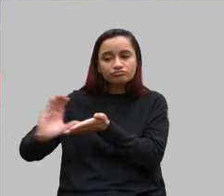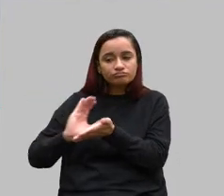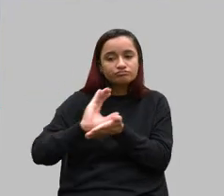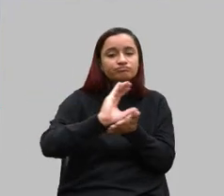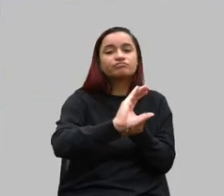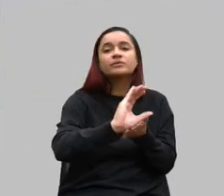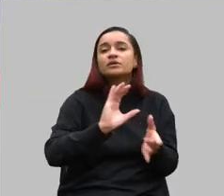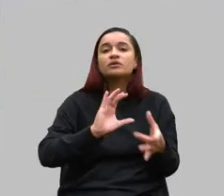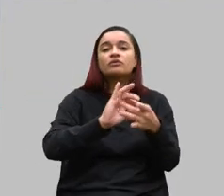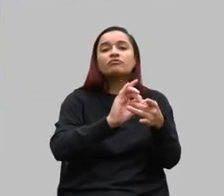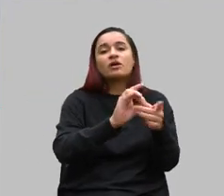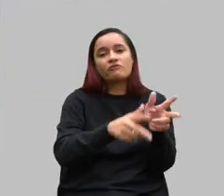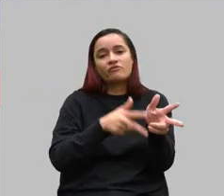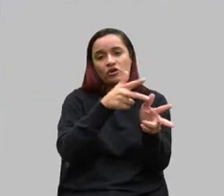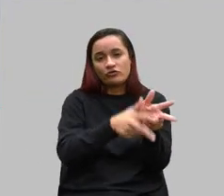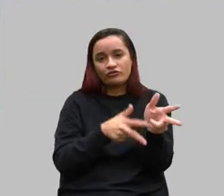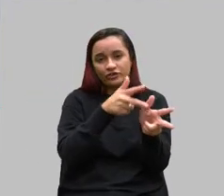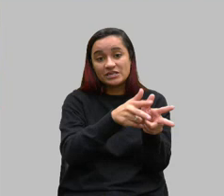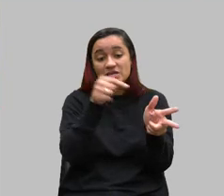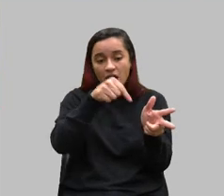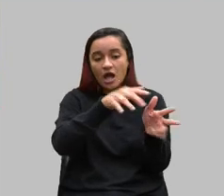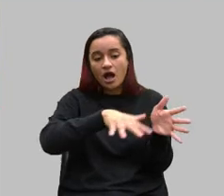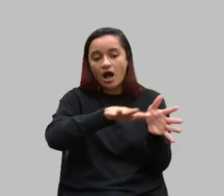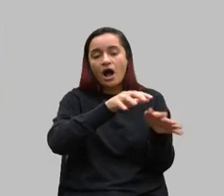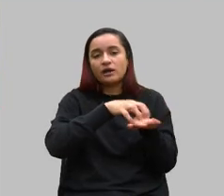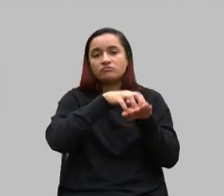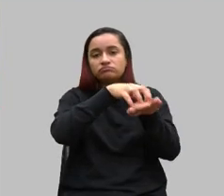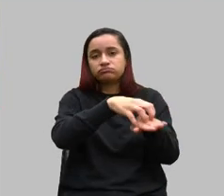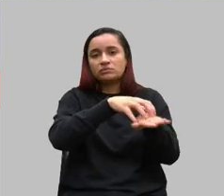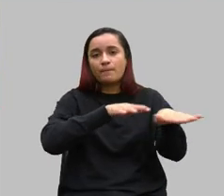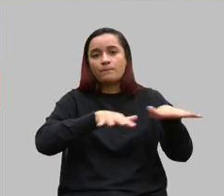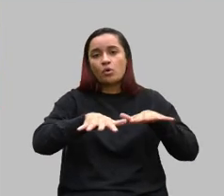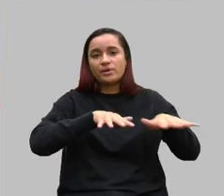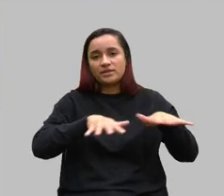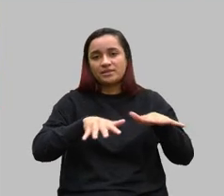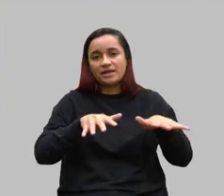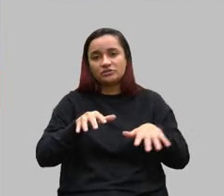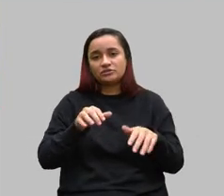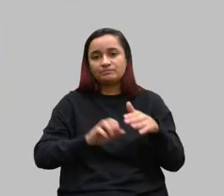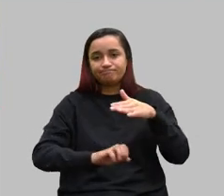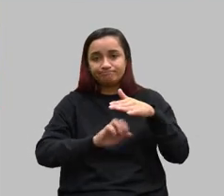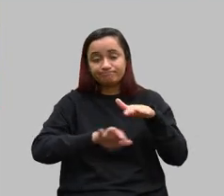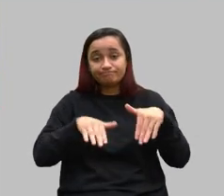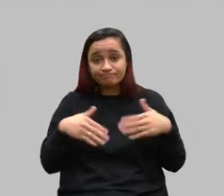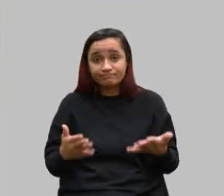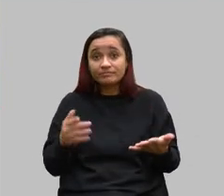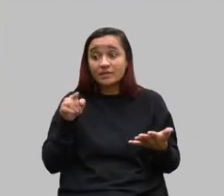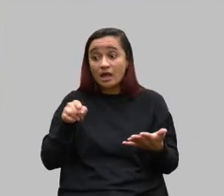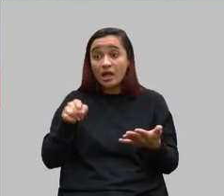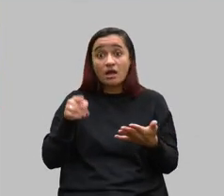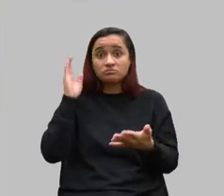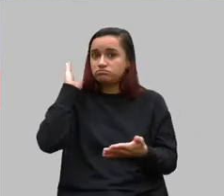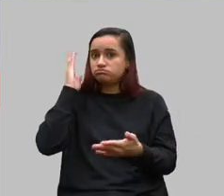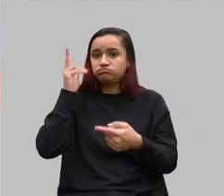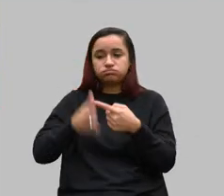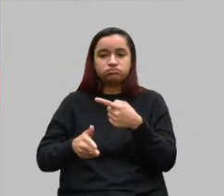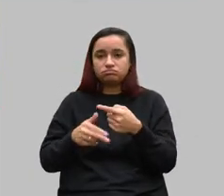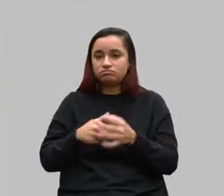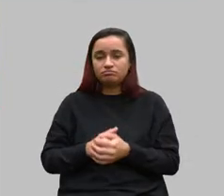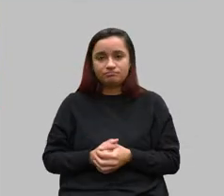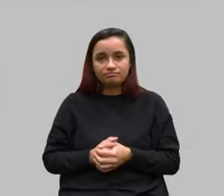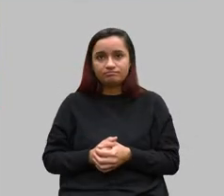ao setor de ferrovias ao setor de mobilidade logística esse dispositivo ele foi vetado